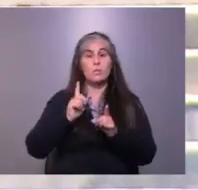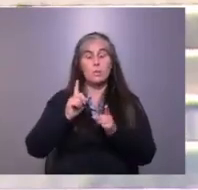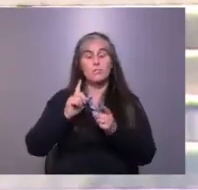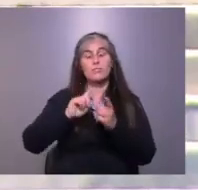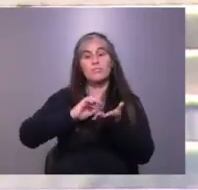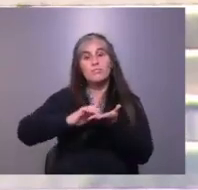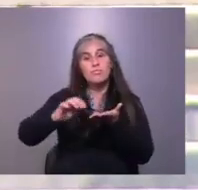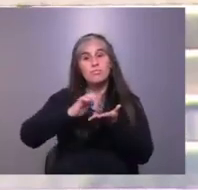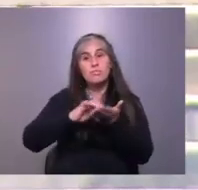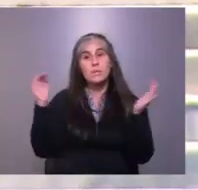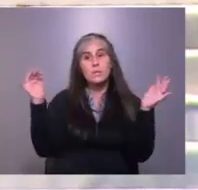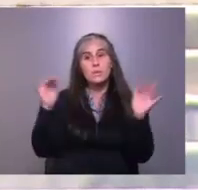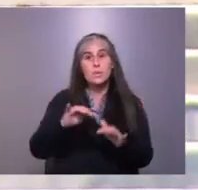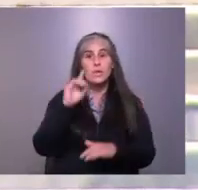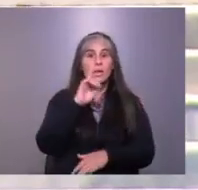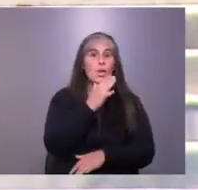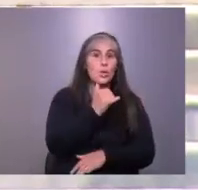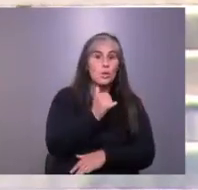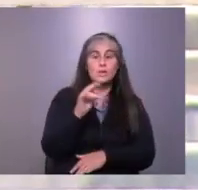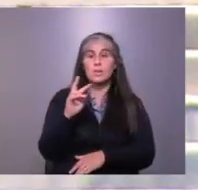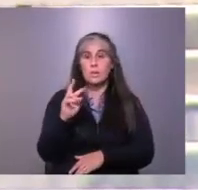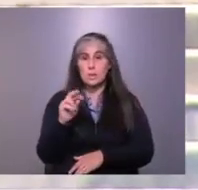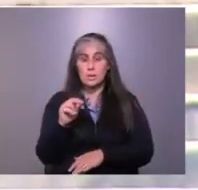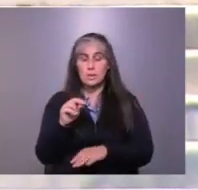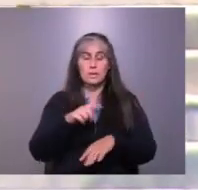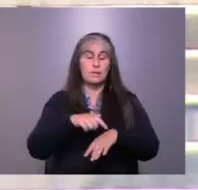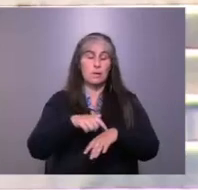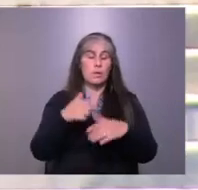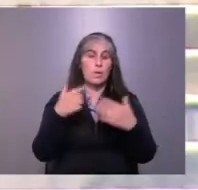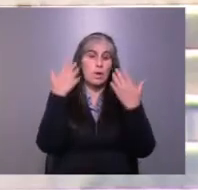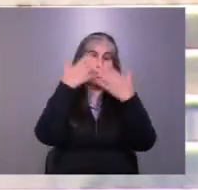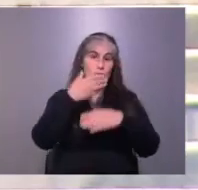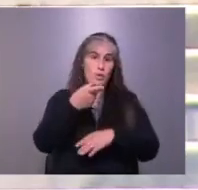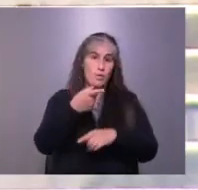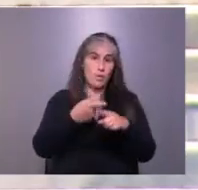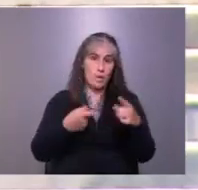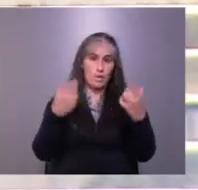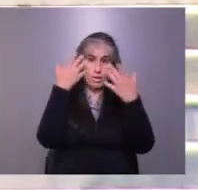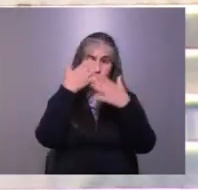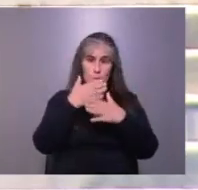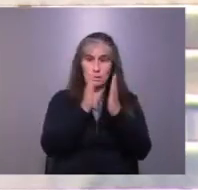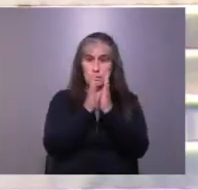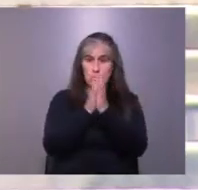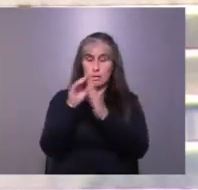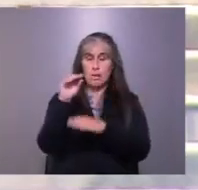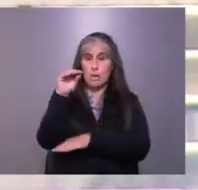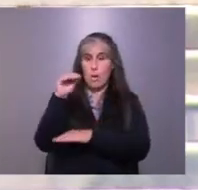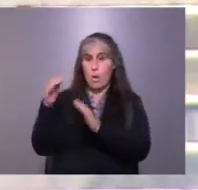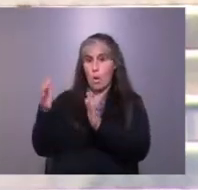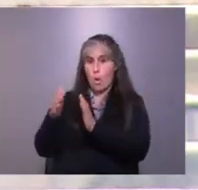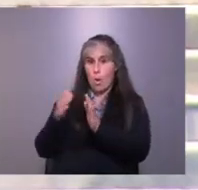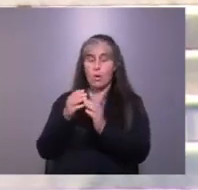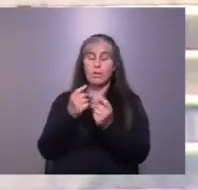aniversária, às 21h30, com o Rosário Internacional, na Capelinha das Aparições, seguido